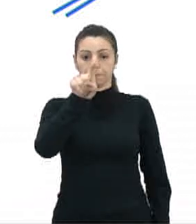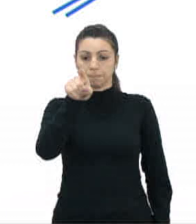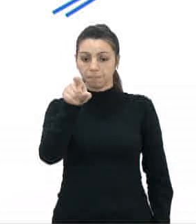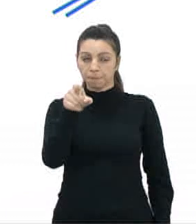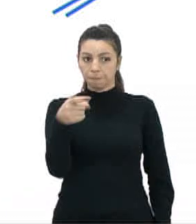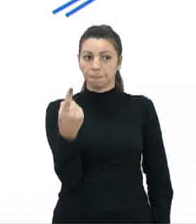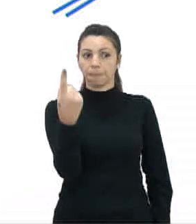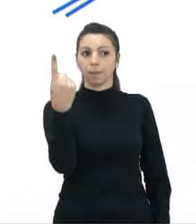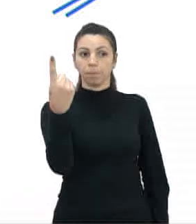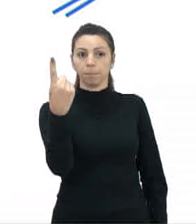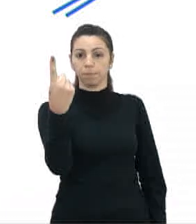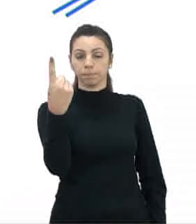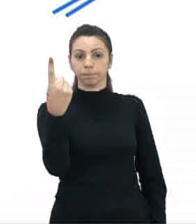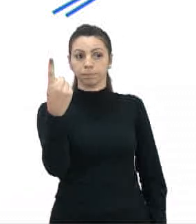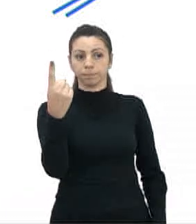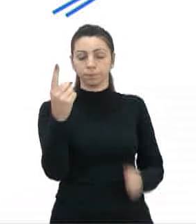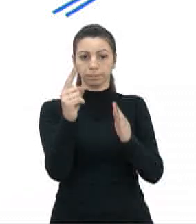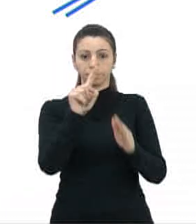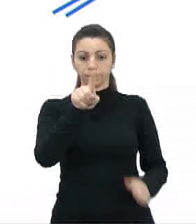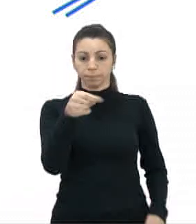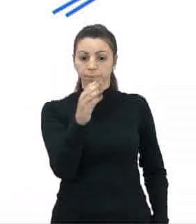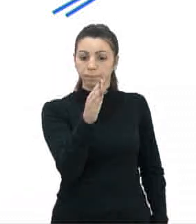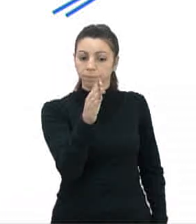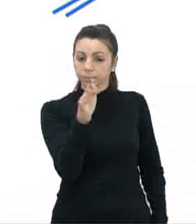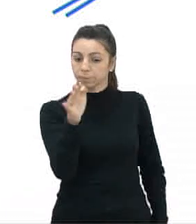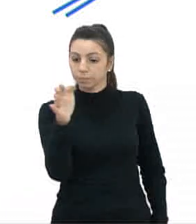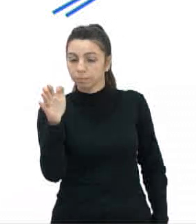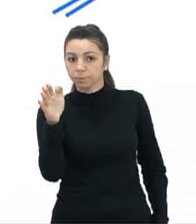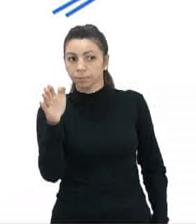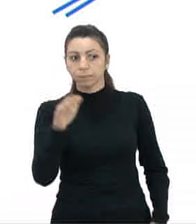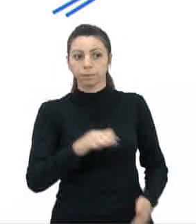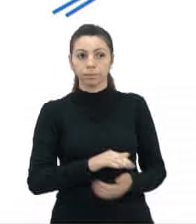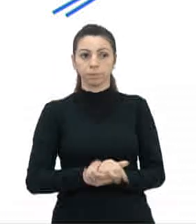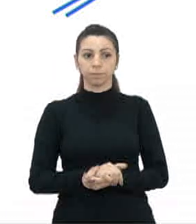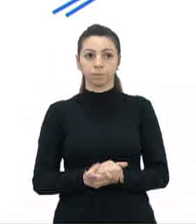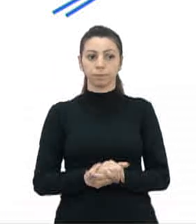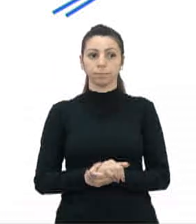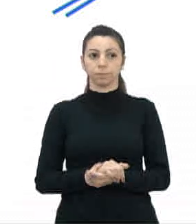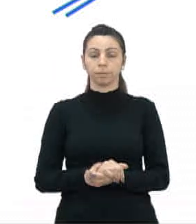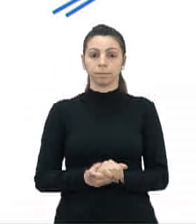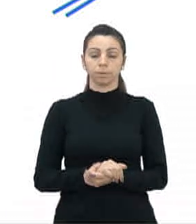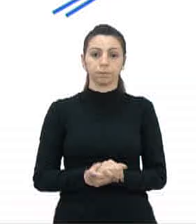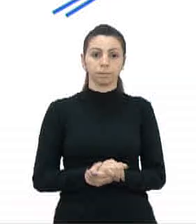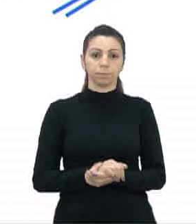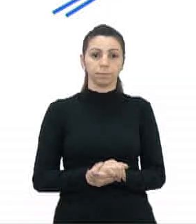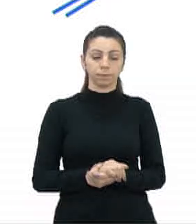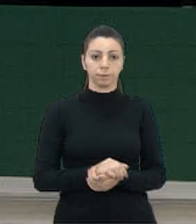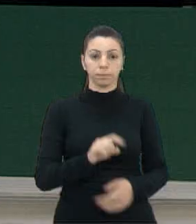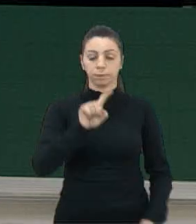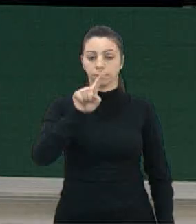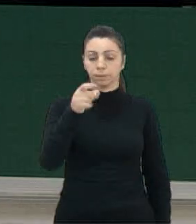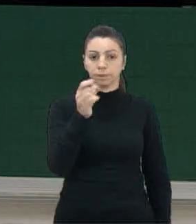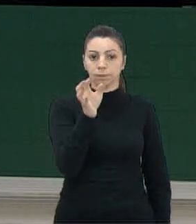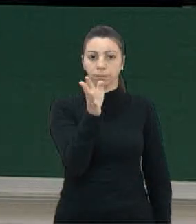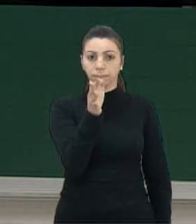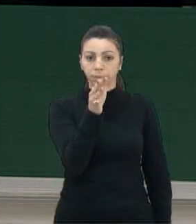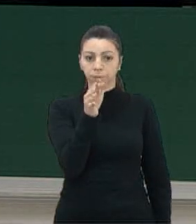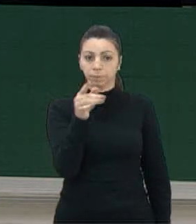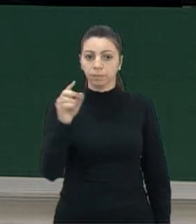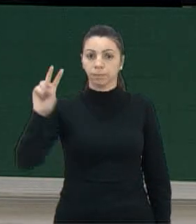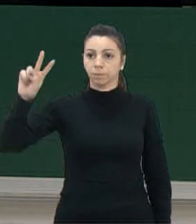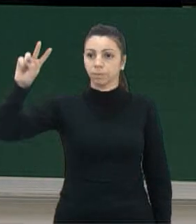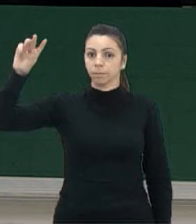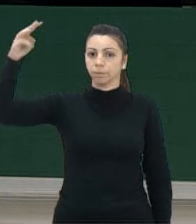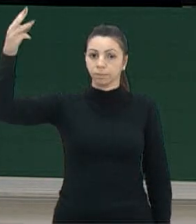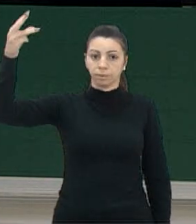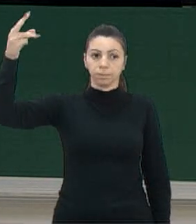depois da vírgula, então eu vou andar essa casa aqui para frente, quando eu jogo a casa para frente eu aumento um número lá no expoente. As duas